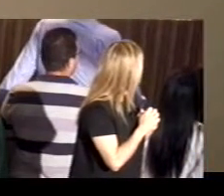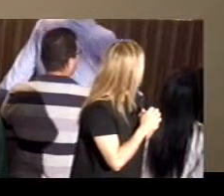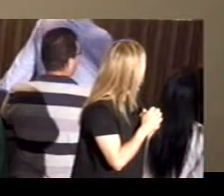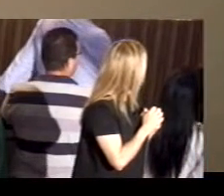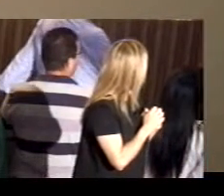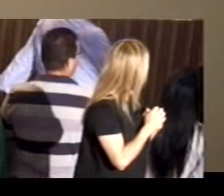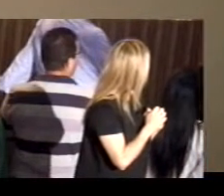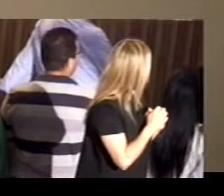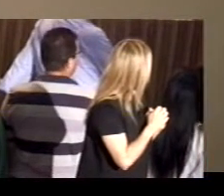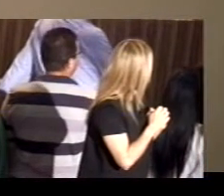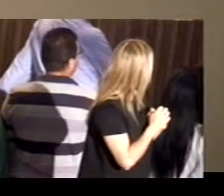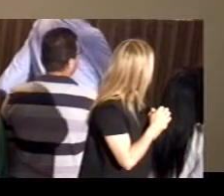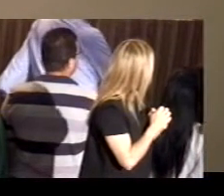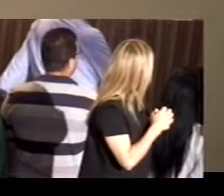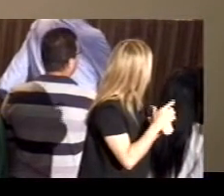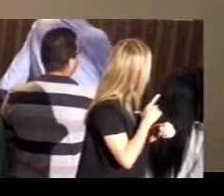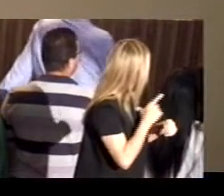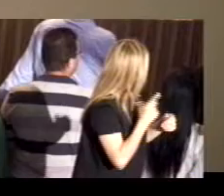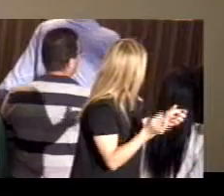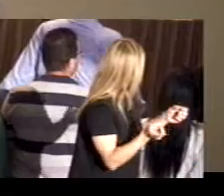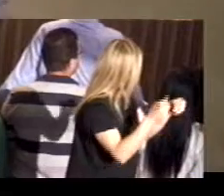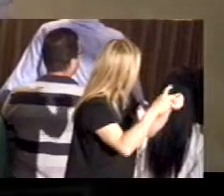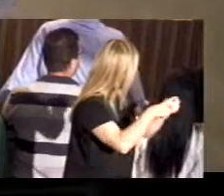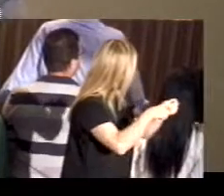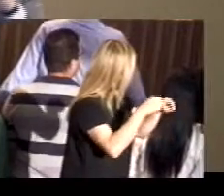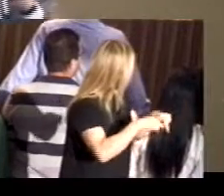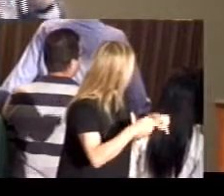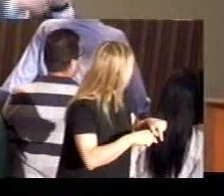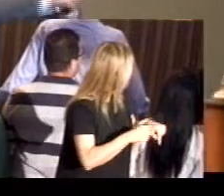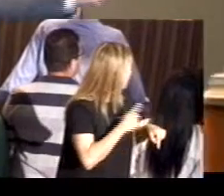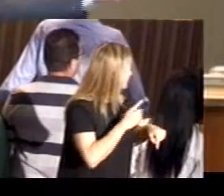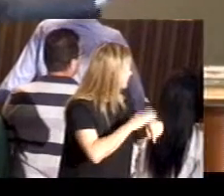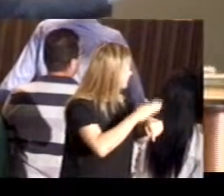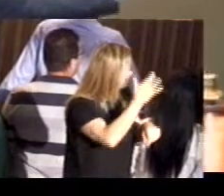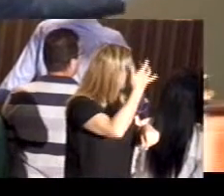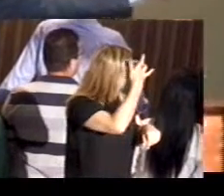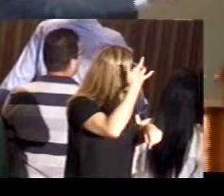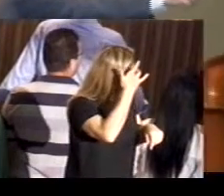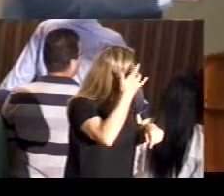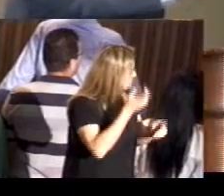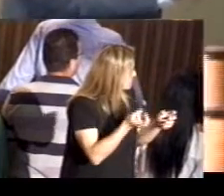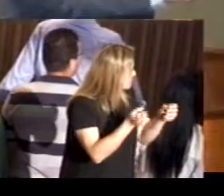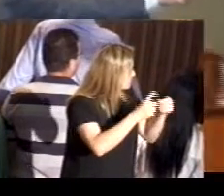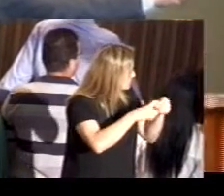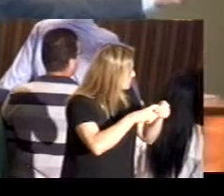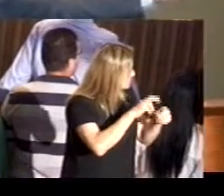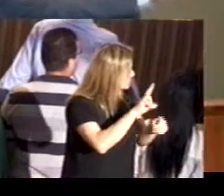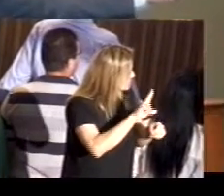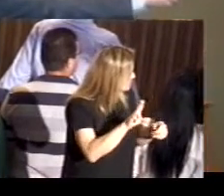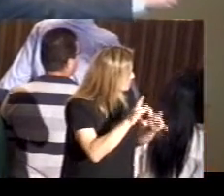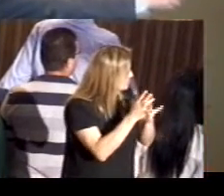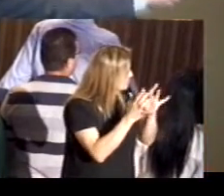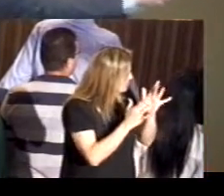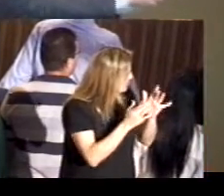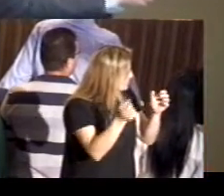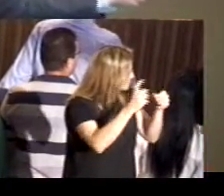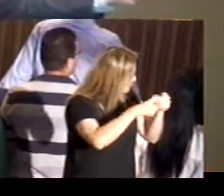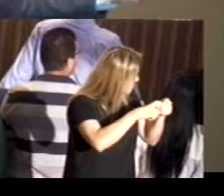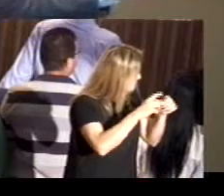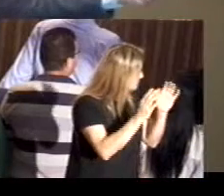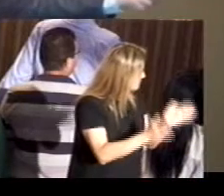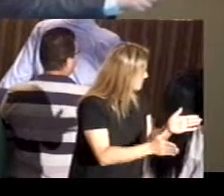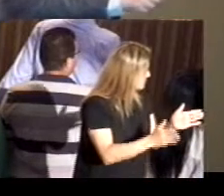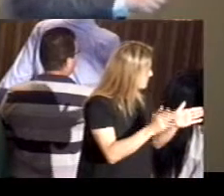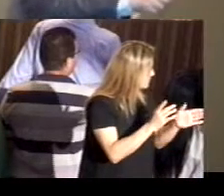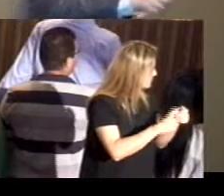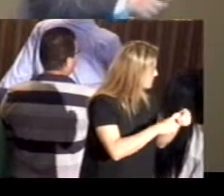é? Está de volta, na casa do Senhor. Quem mais? Tem alguém? Está de volta em nome de Jesus. Está de volta em nome de Jesus.